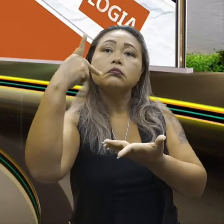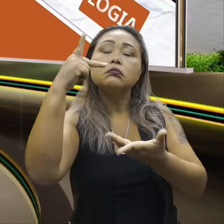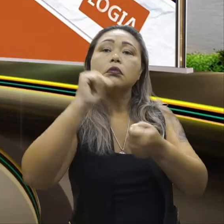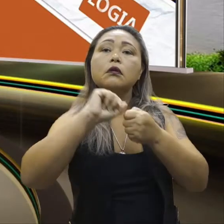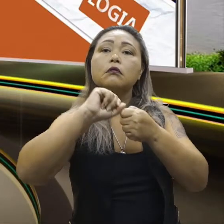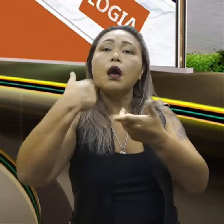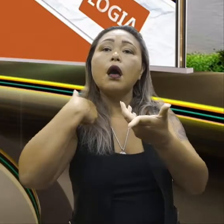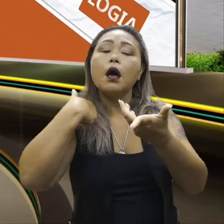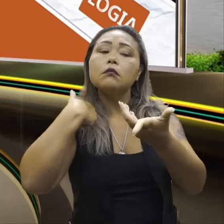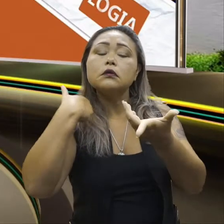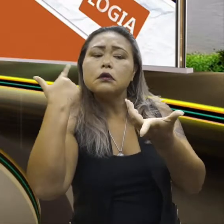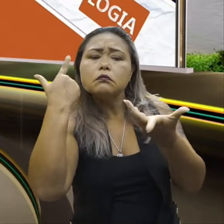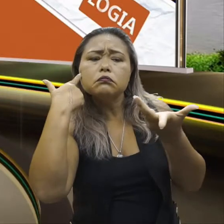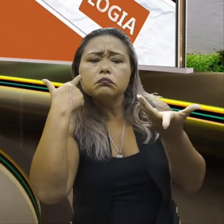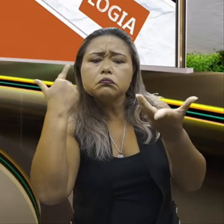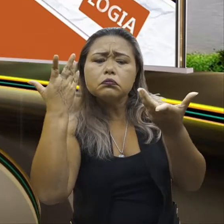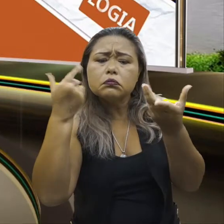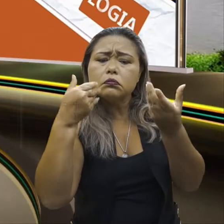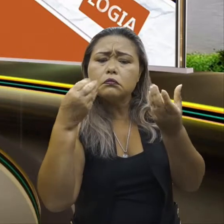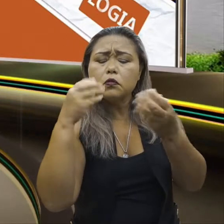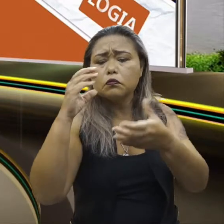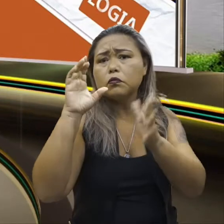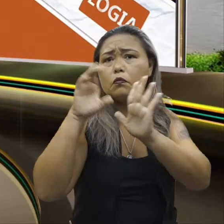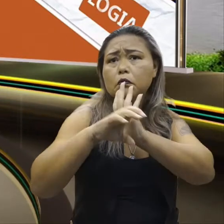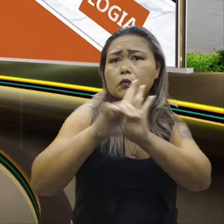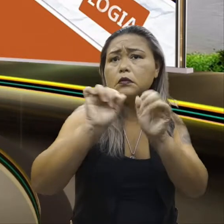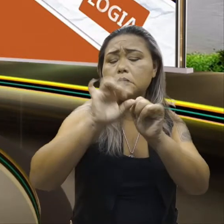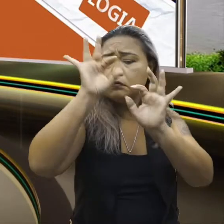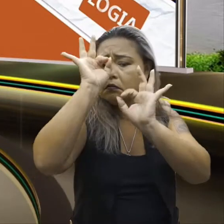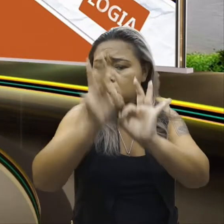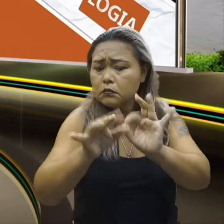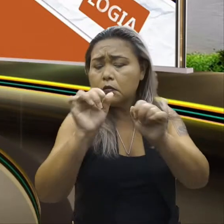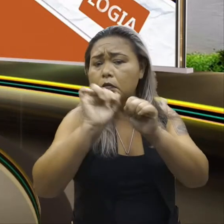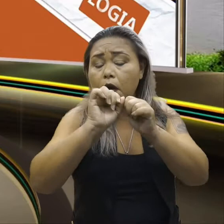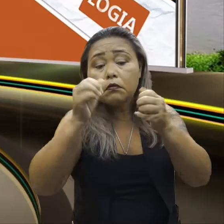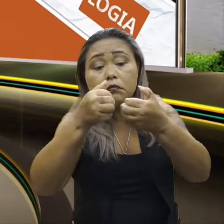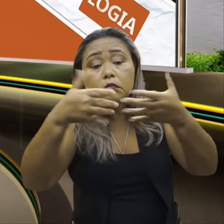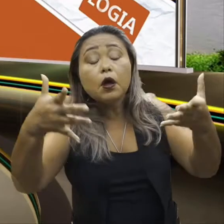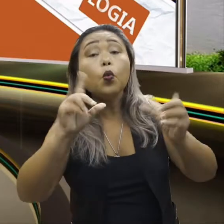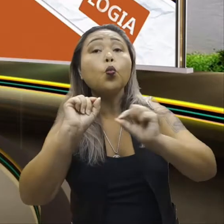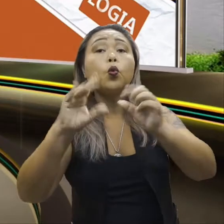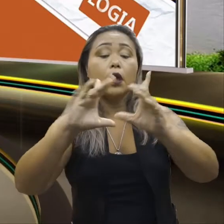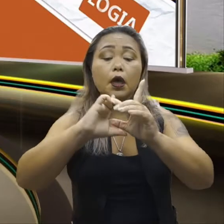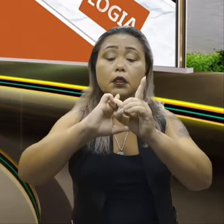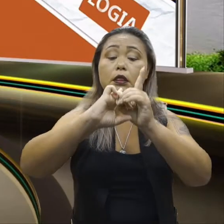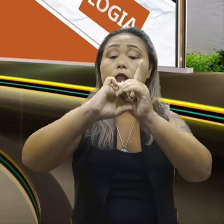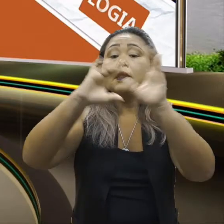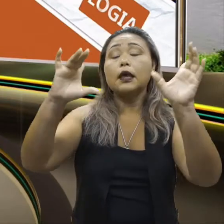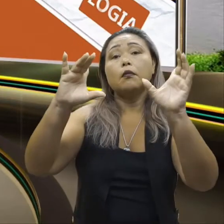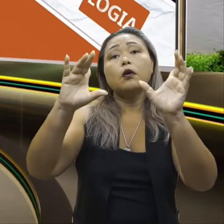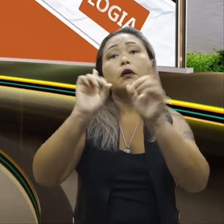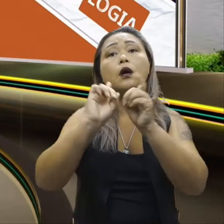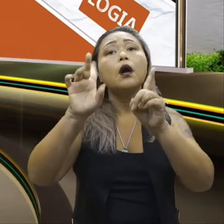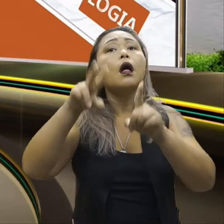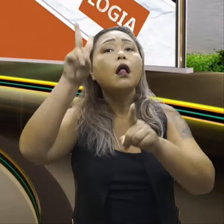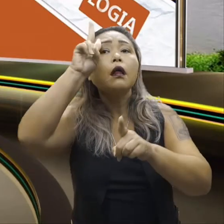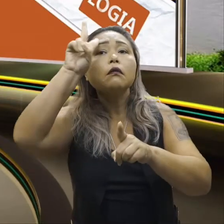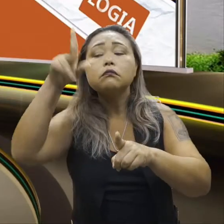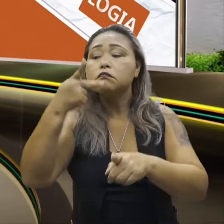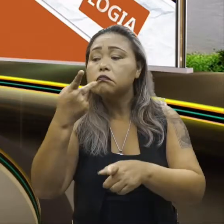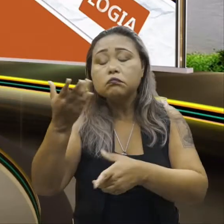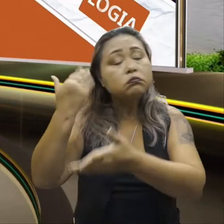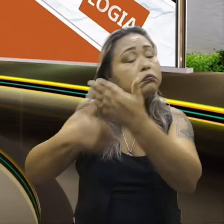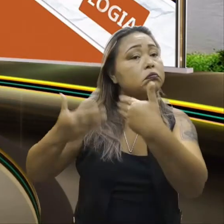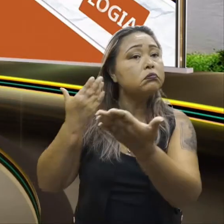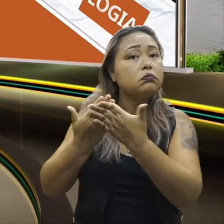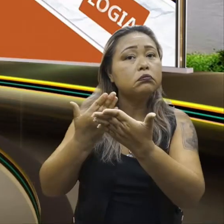noção exata, uma noção mais abrangente sobre o que seria a democracia. Lembra que nós falamos na aula passada que